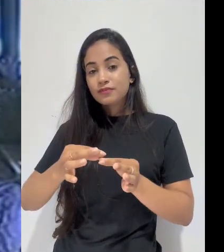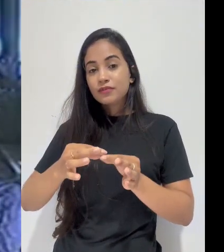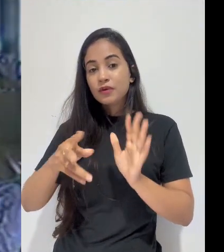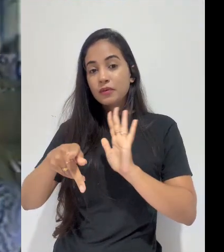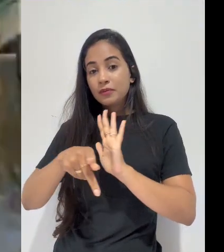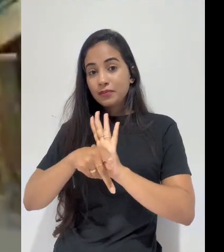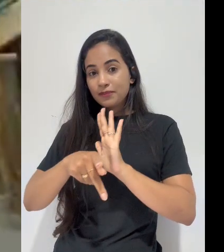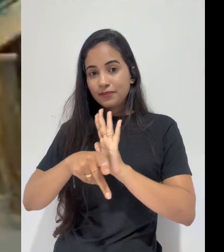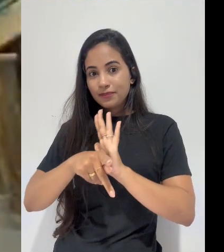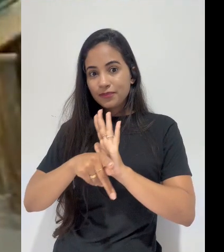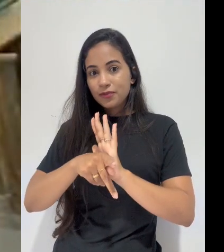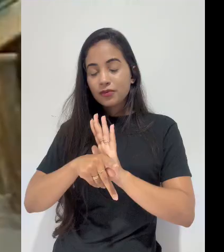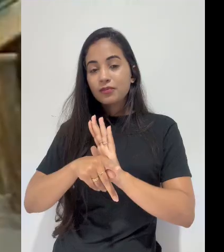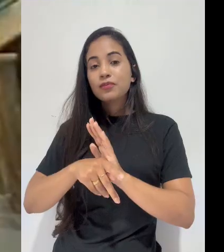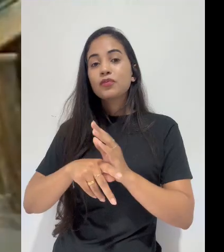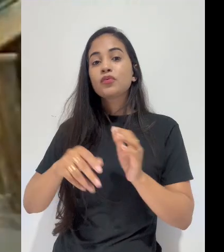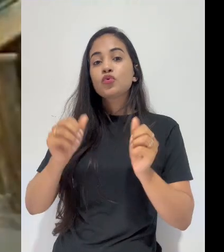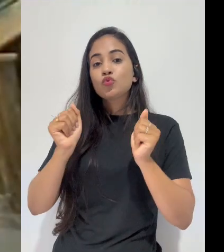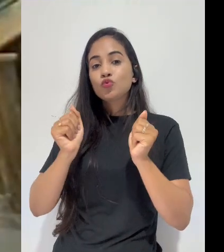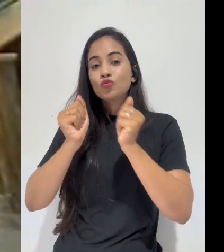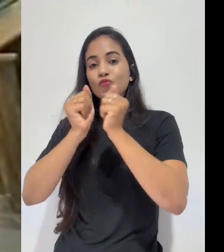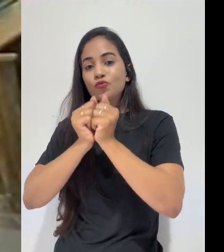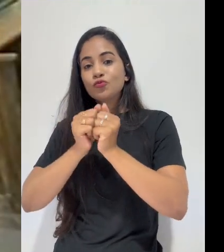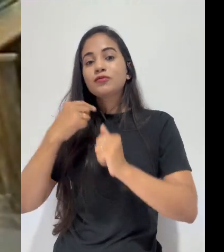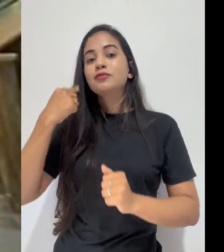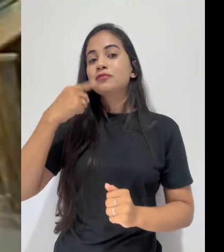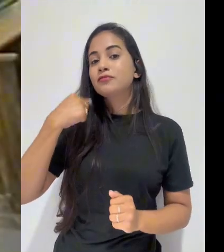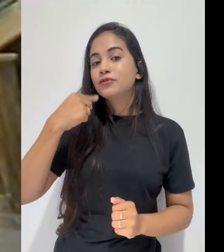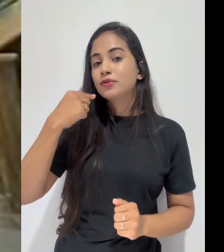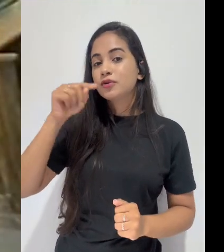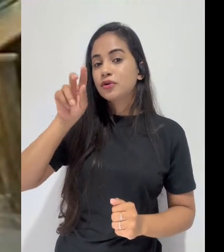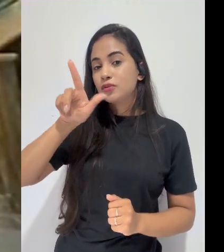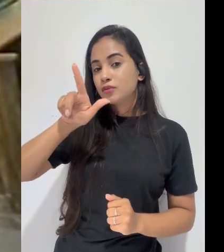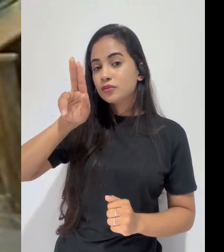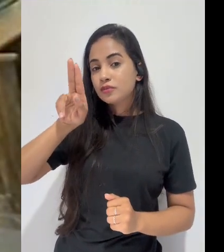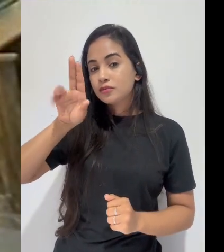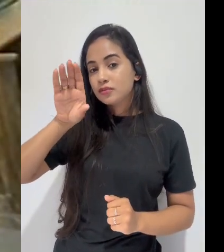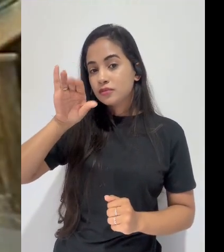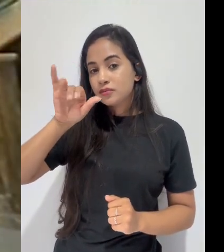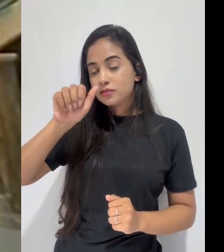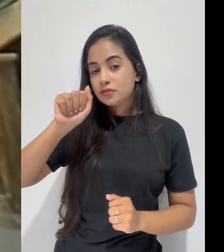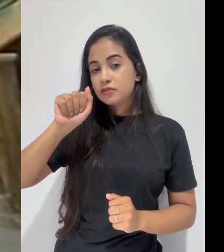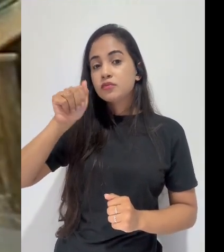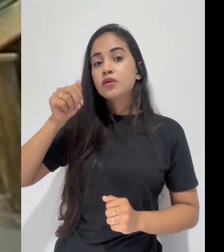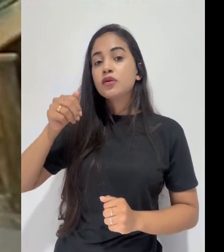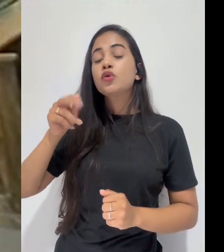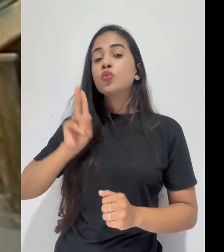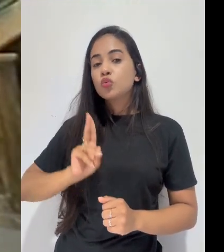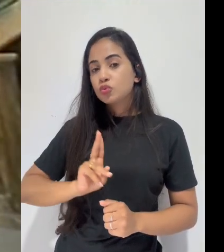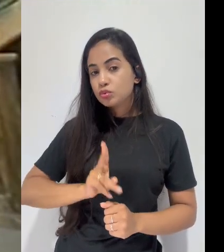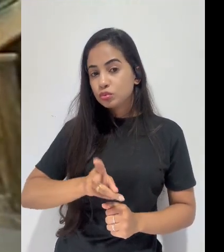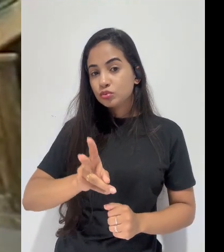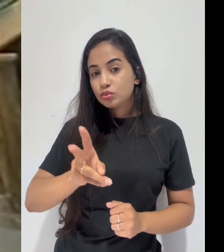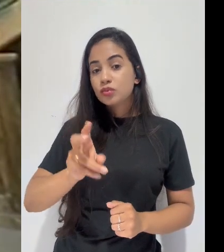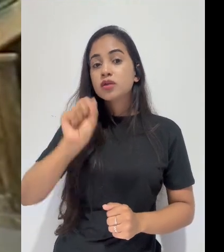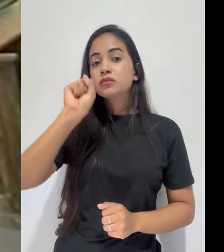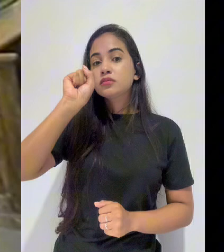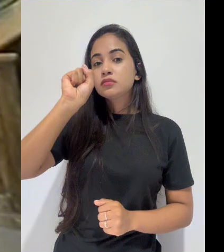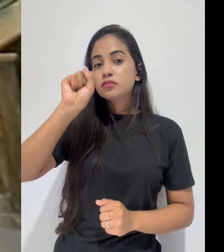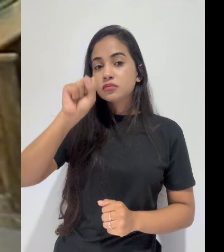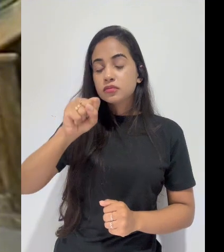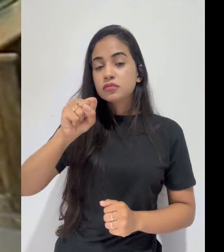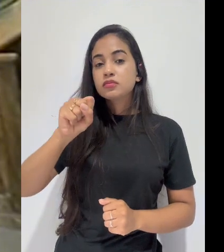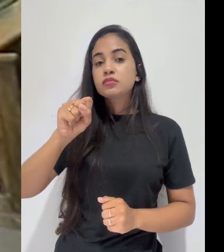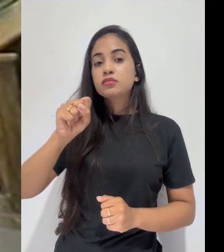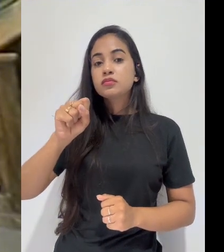conclusiva, já direcionado e já fundamentado por Dona Lúcia, para que houvesse a possibilidade de prosperar na sua investida